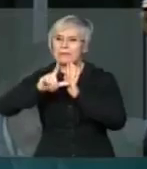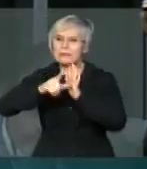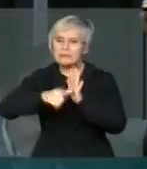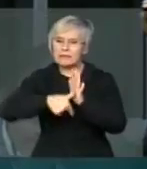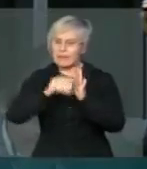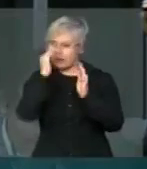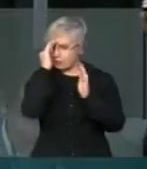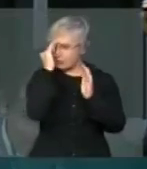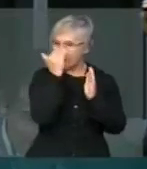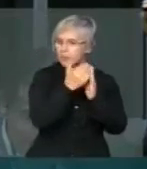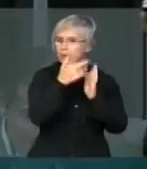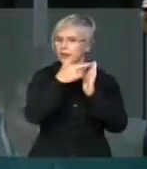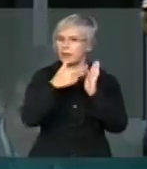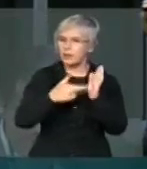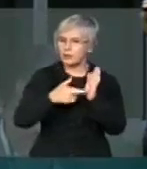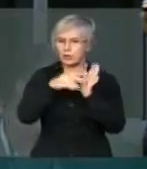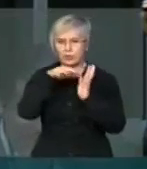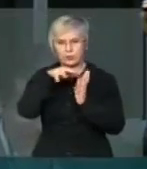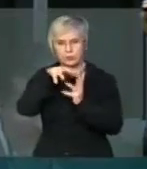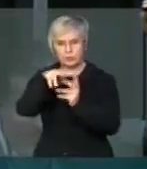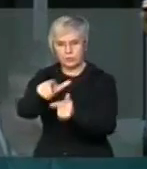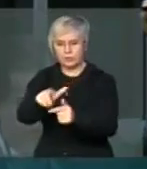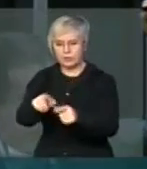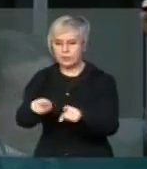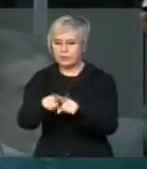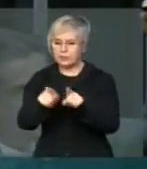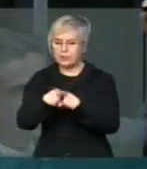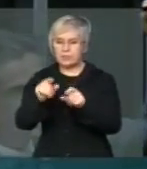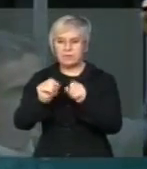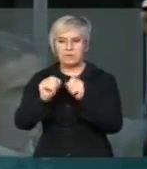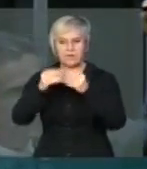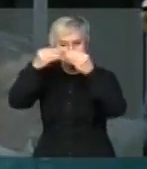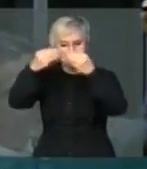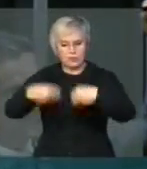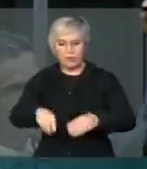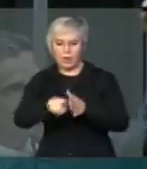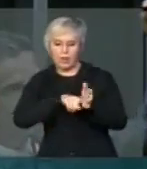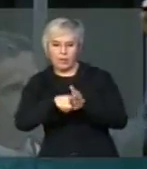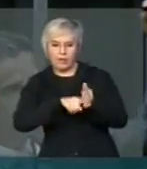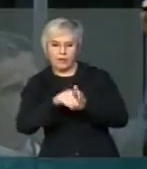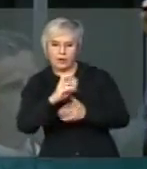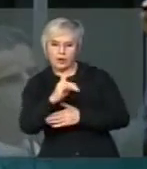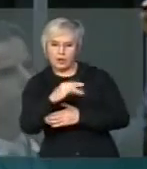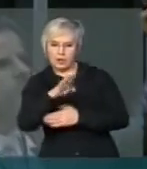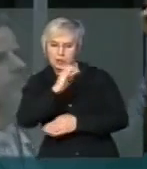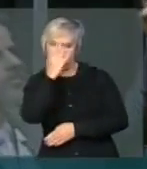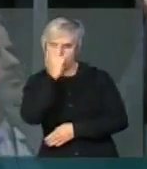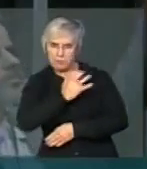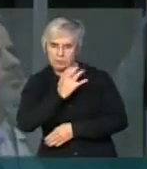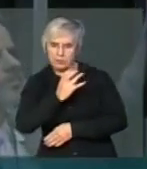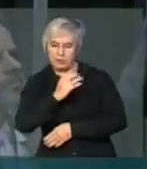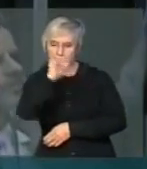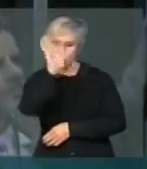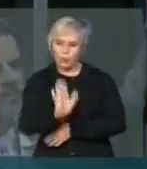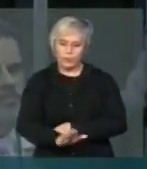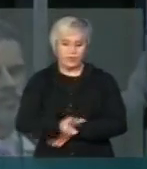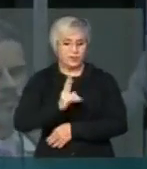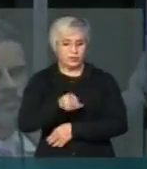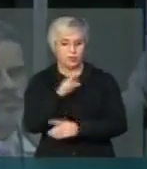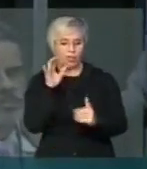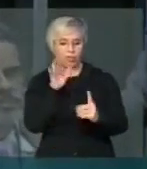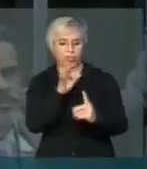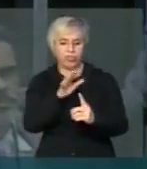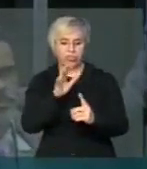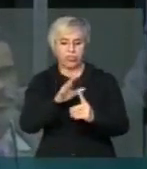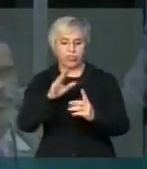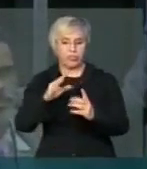das resoluções internacionais, prejudicando as investigações de crimes de natureza grave e colocando o Brasil em constante pressão no